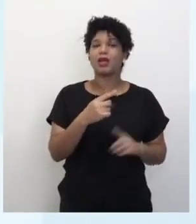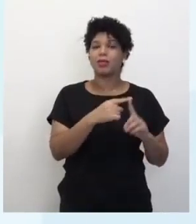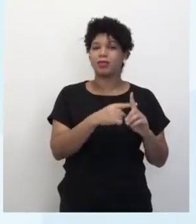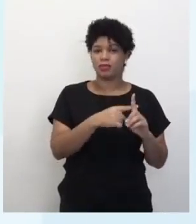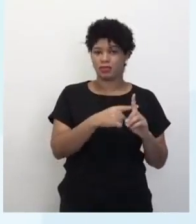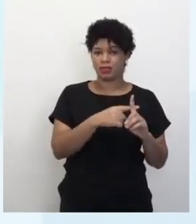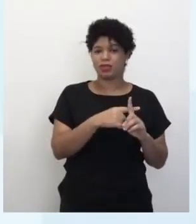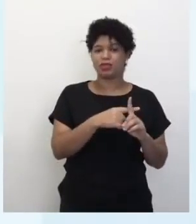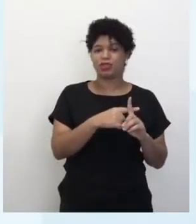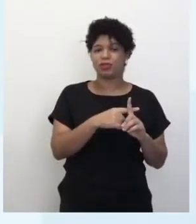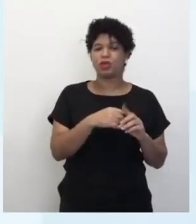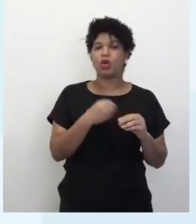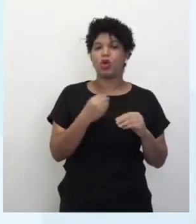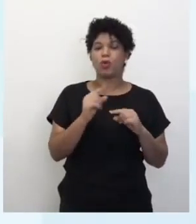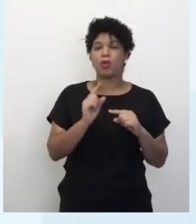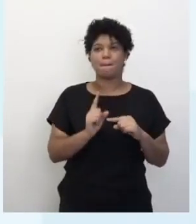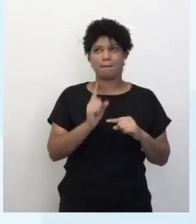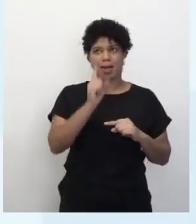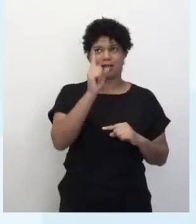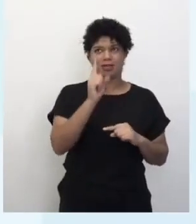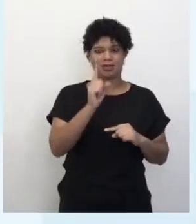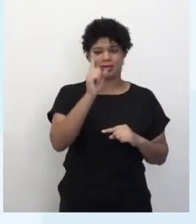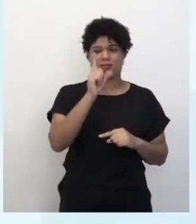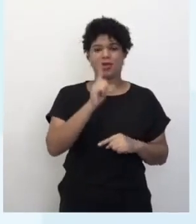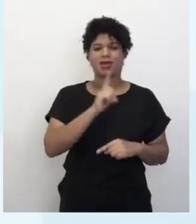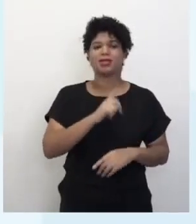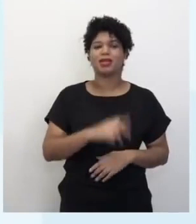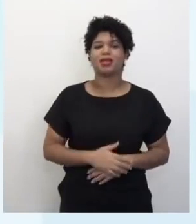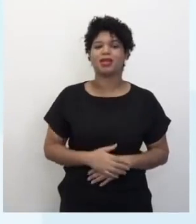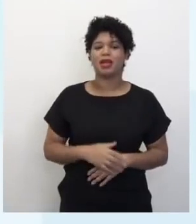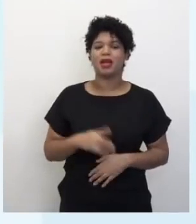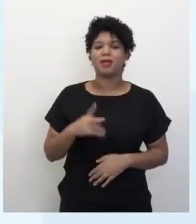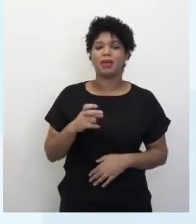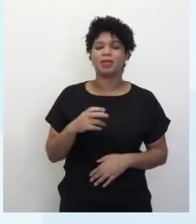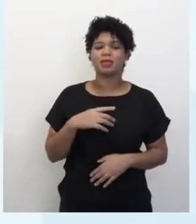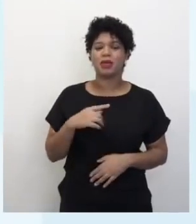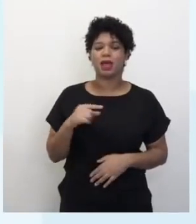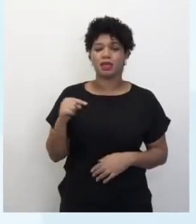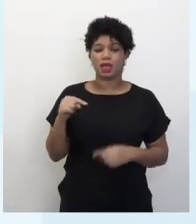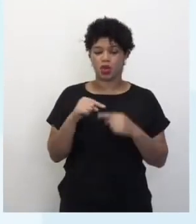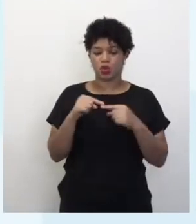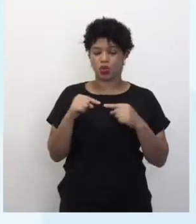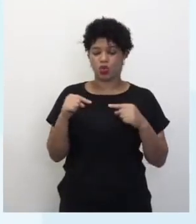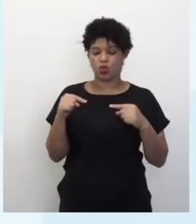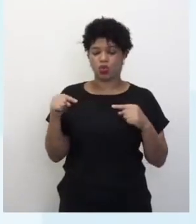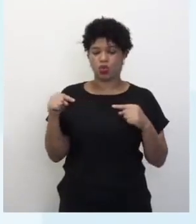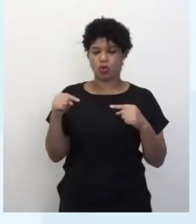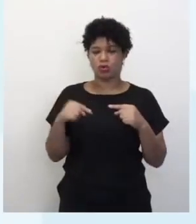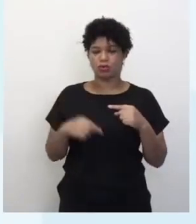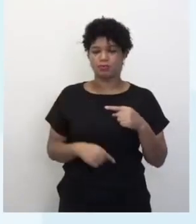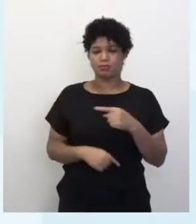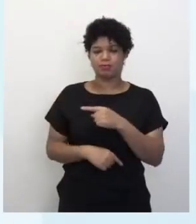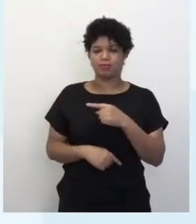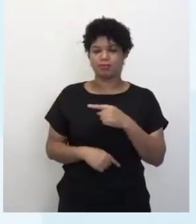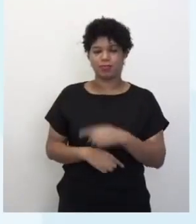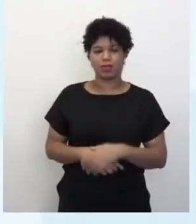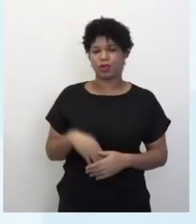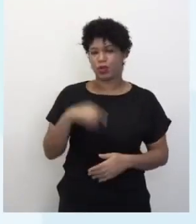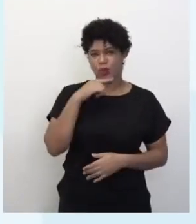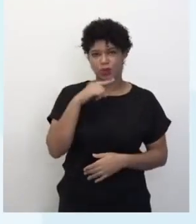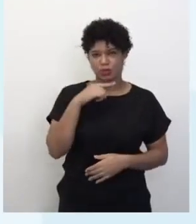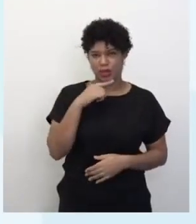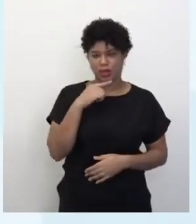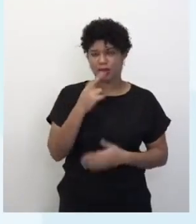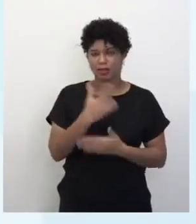vai deslocar para cima. Então, tá vendo este eixo aqui? Olha, nem dá para desenhar a função cosseno, mas